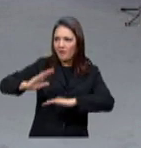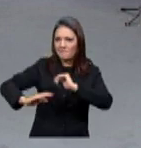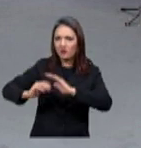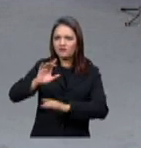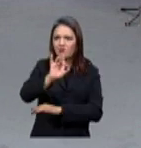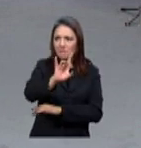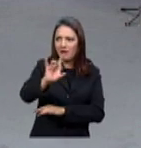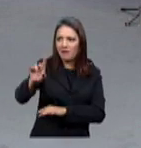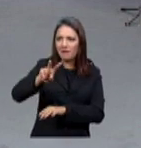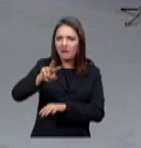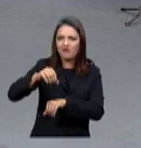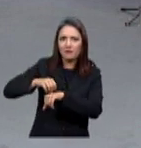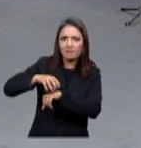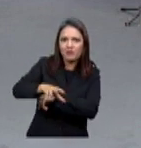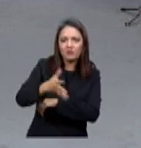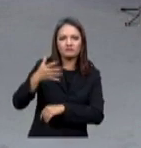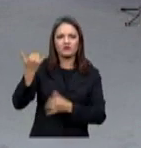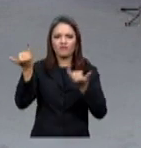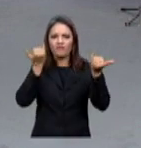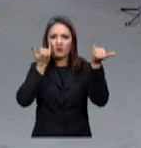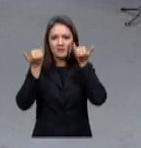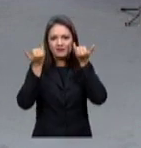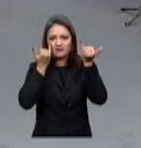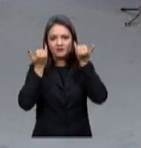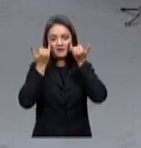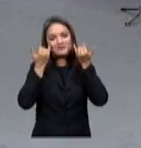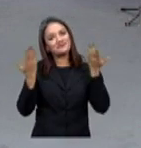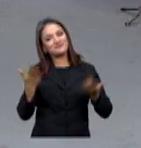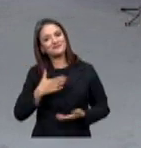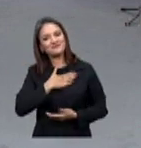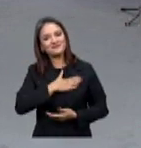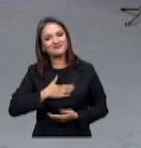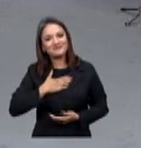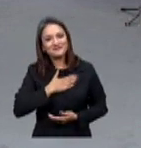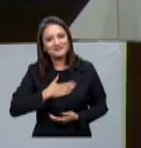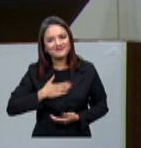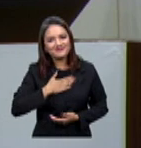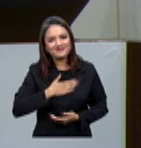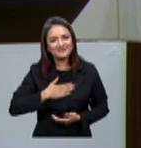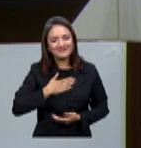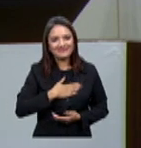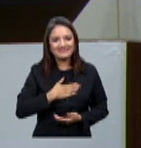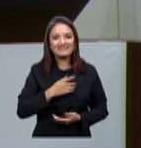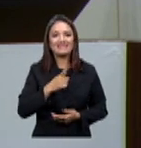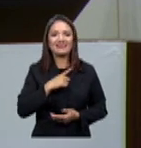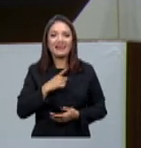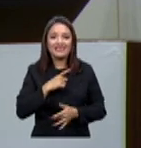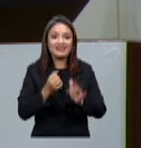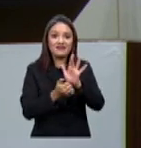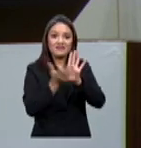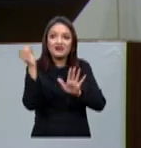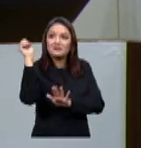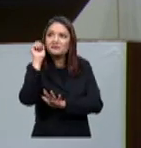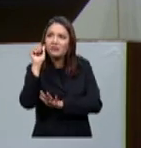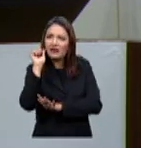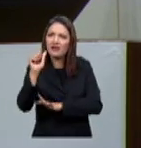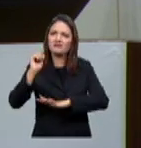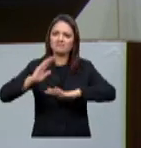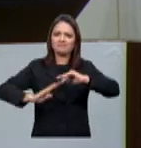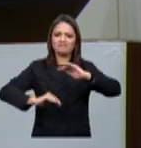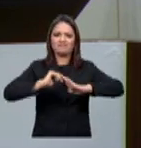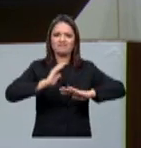das áreas em que atuam é realmente uma satisfação muito grande contar com tantas mulheres qualificadas